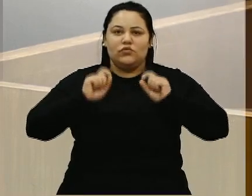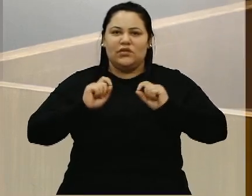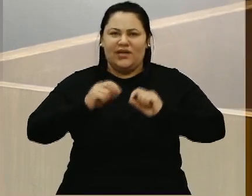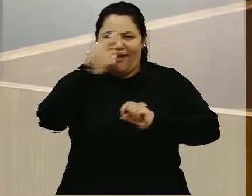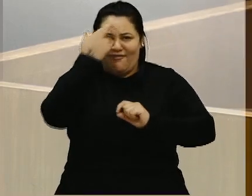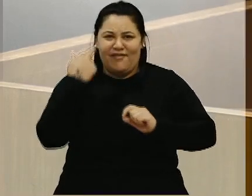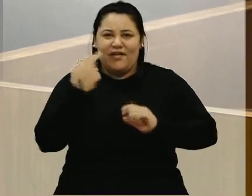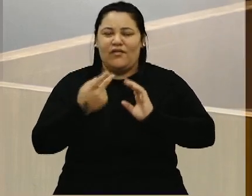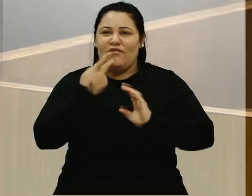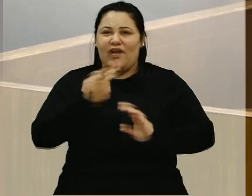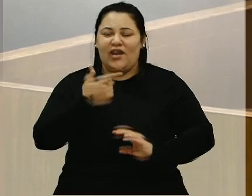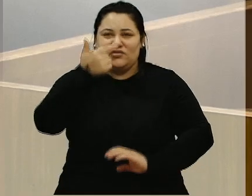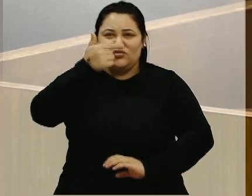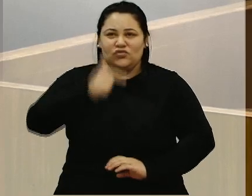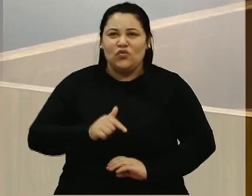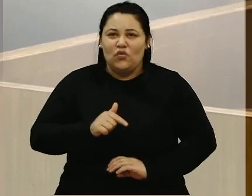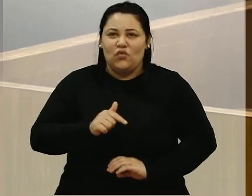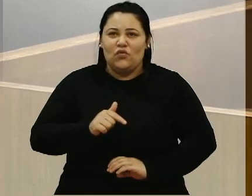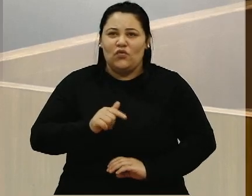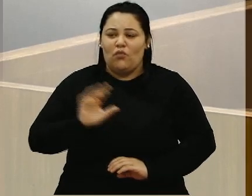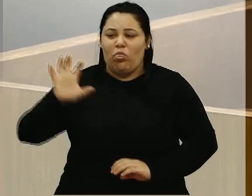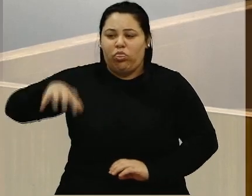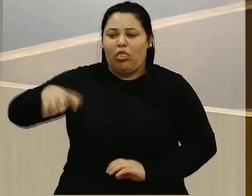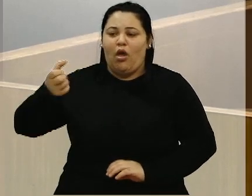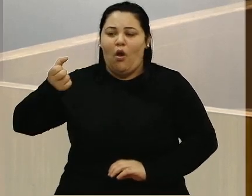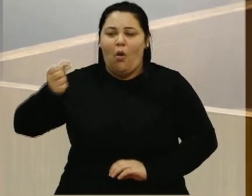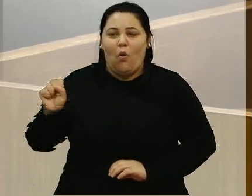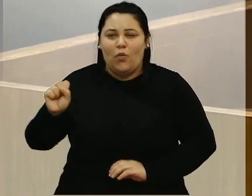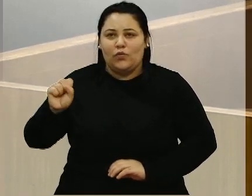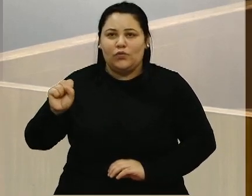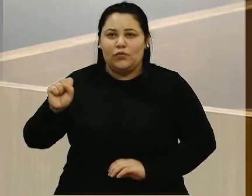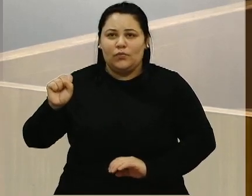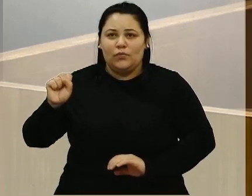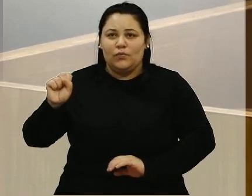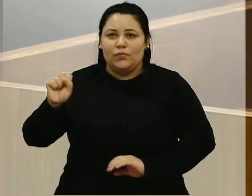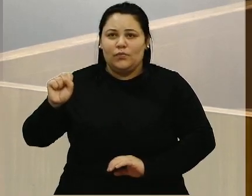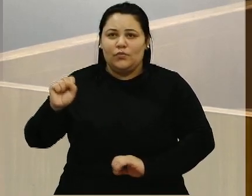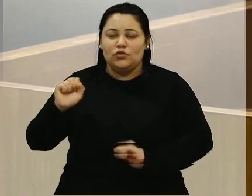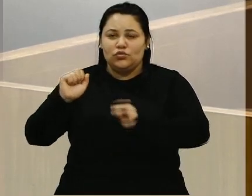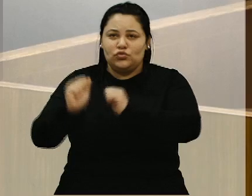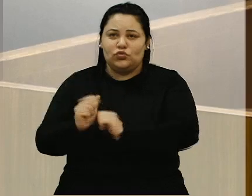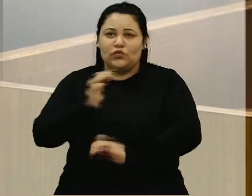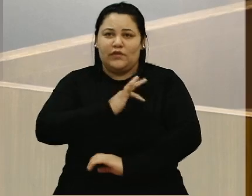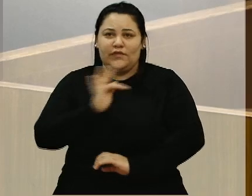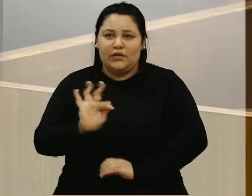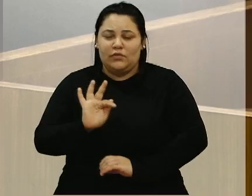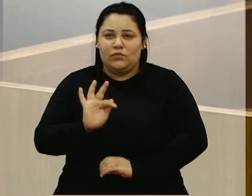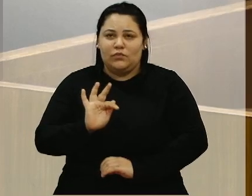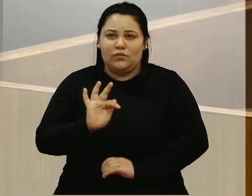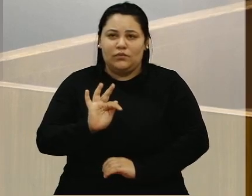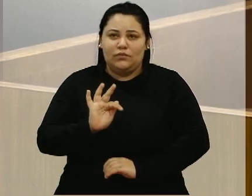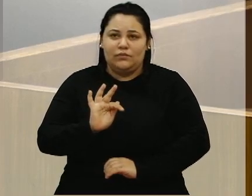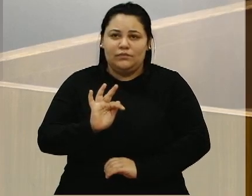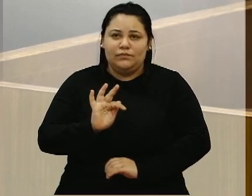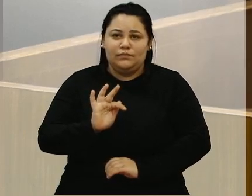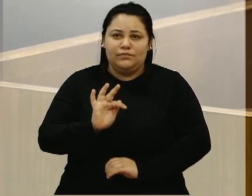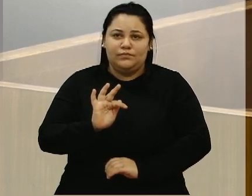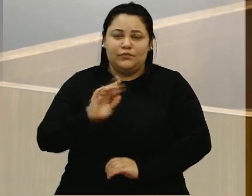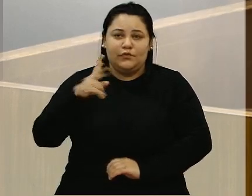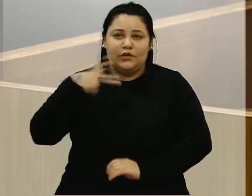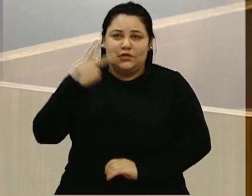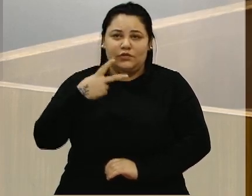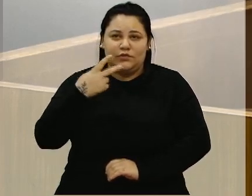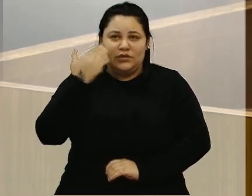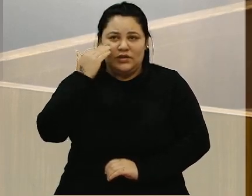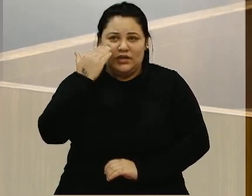campus 8 da URGS para sediar a extensão da URGS. O vereador entende que a federalização da URGS é uma pauta